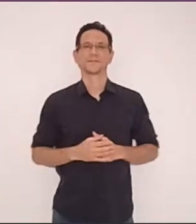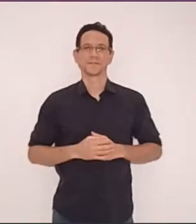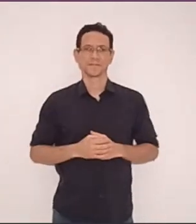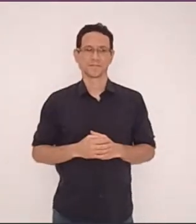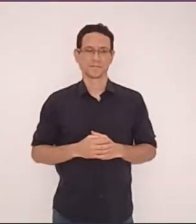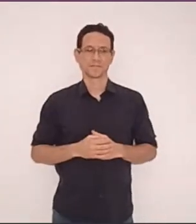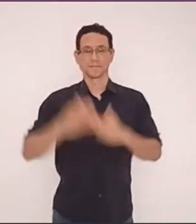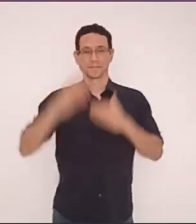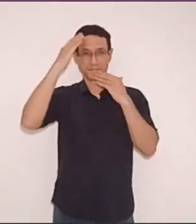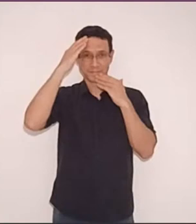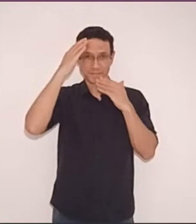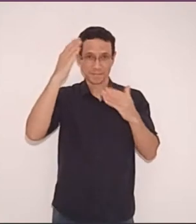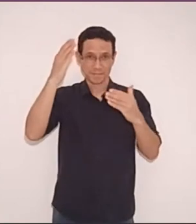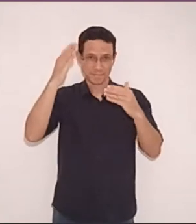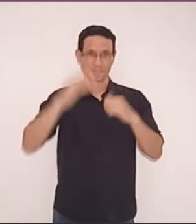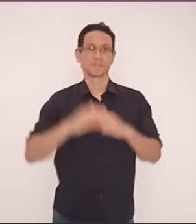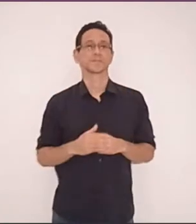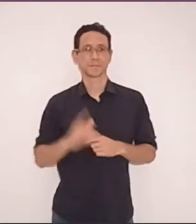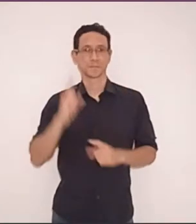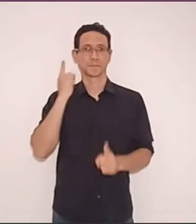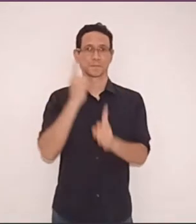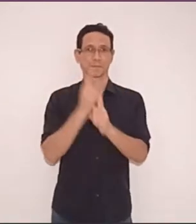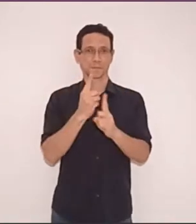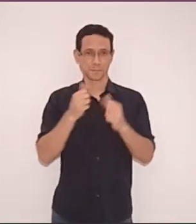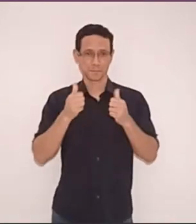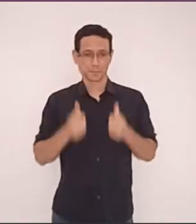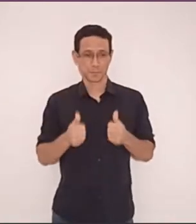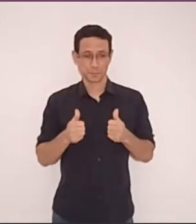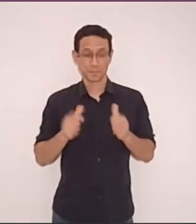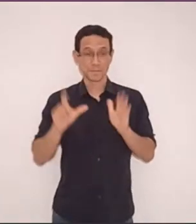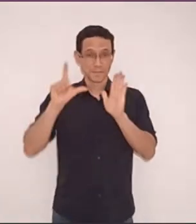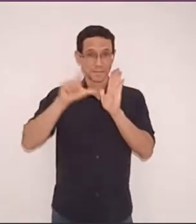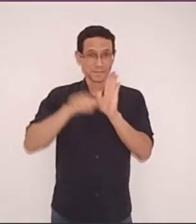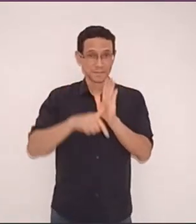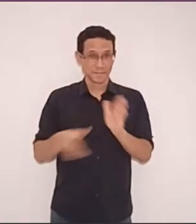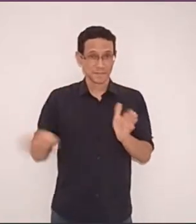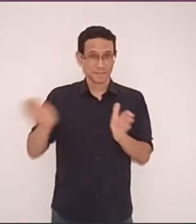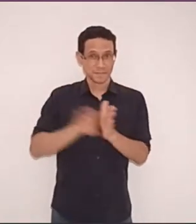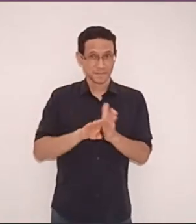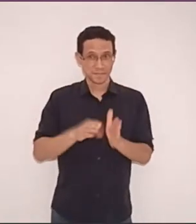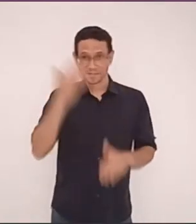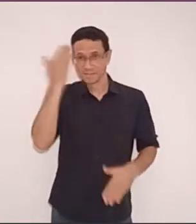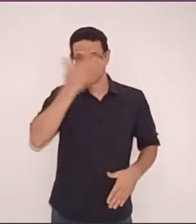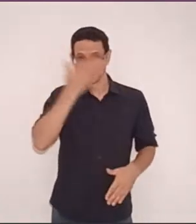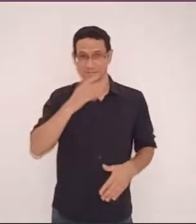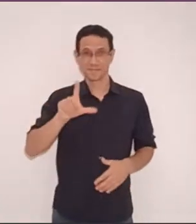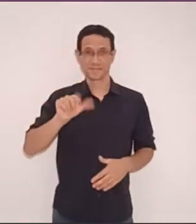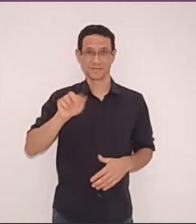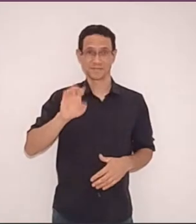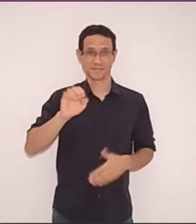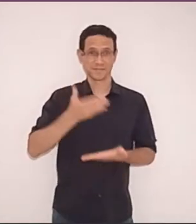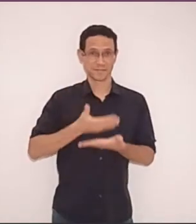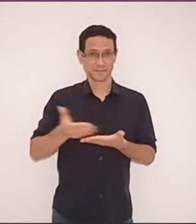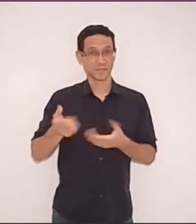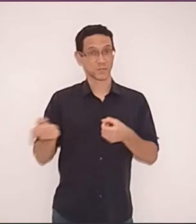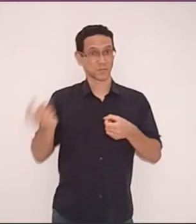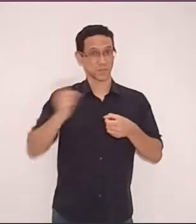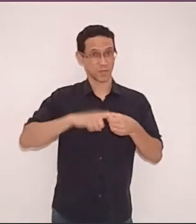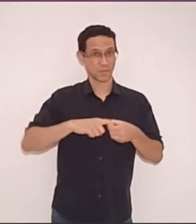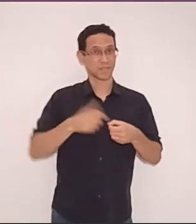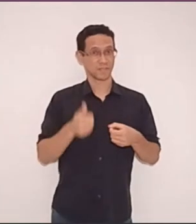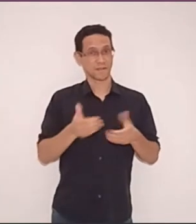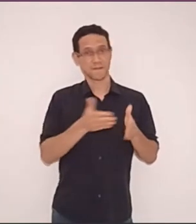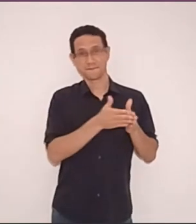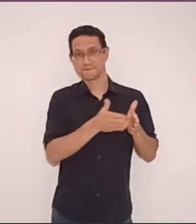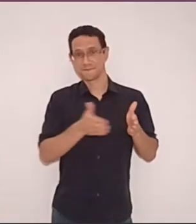gente muito obrigado por esse encontro quem chegou depois não pegou essa essa laje desde o início vale a pena voltar